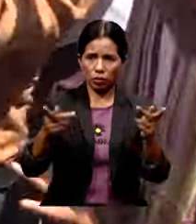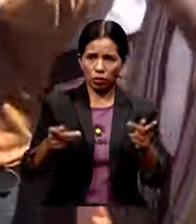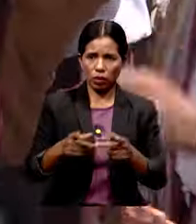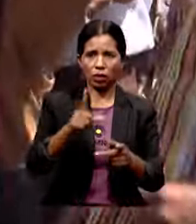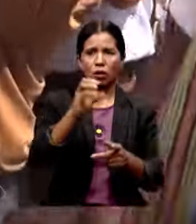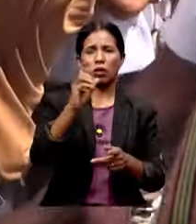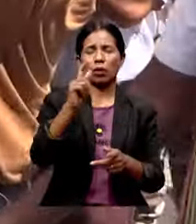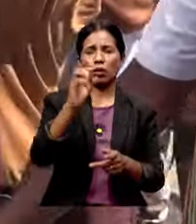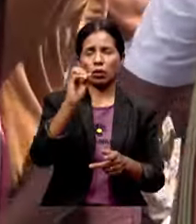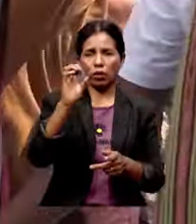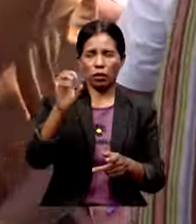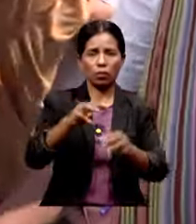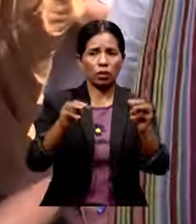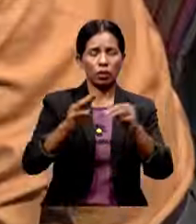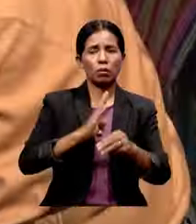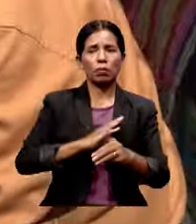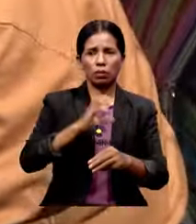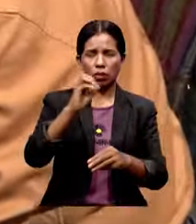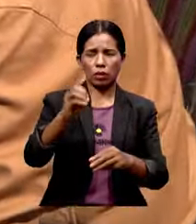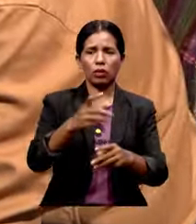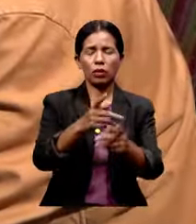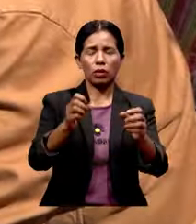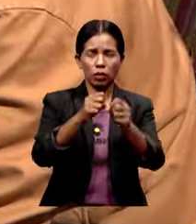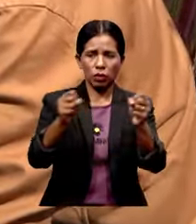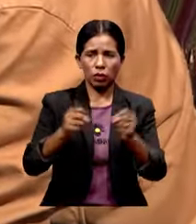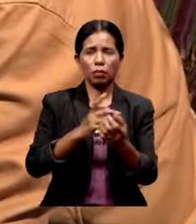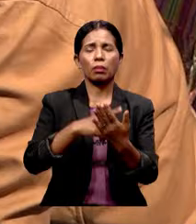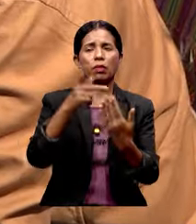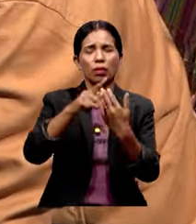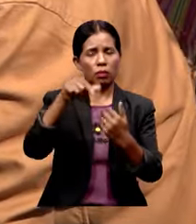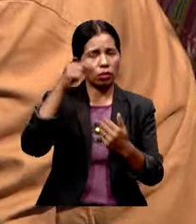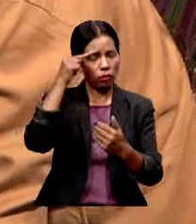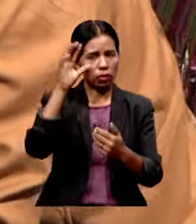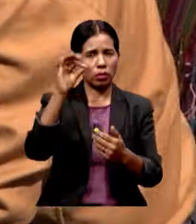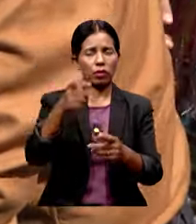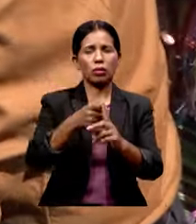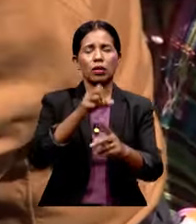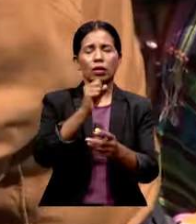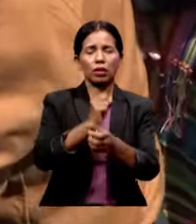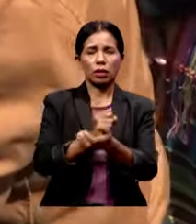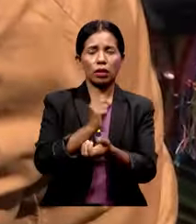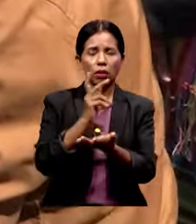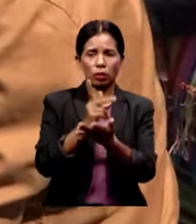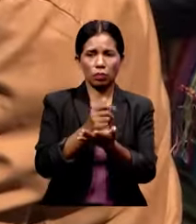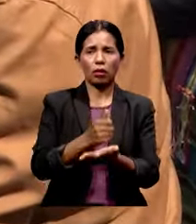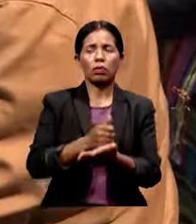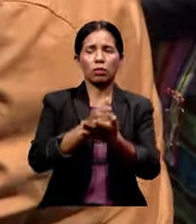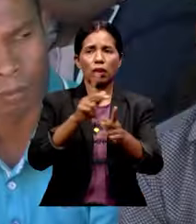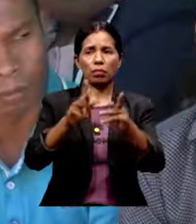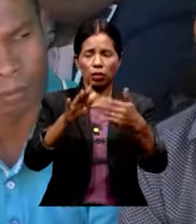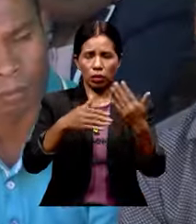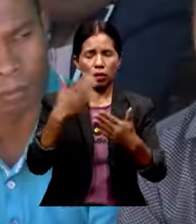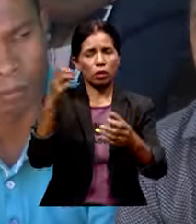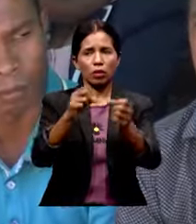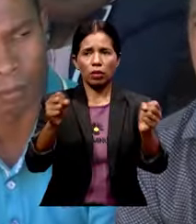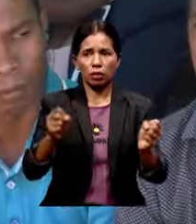Lolotoia, município Bobonaro. Centro de Informação Suco anexa no programa Governo da Cianian, Lius e Secoms, o objetivo é de facilitar a comunidade de Suco o